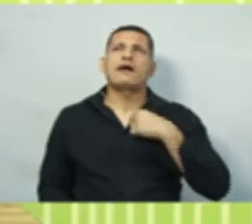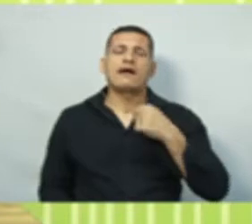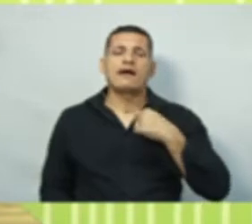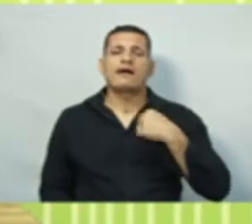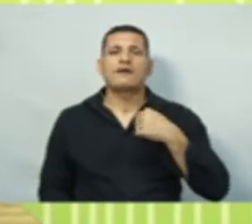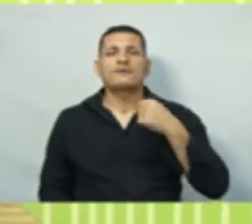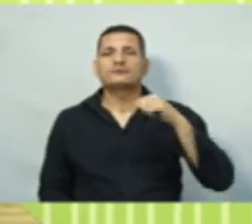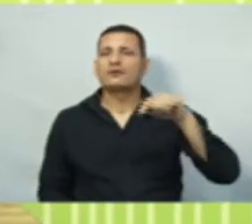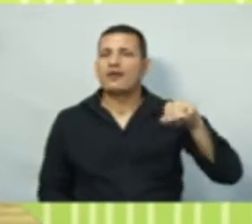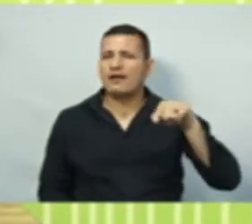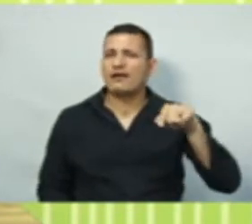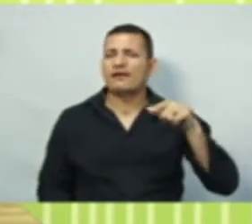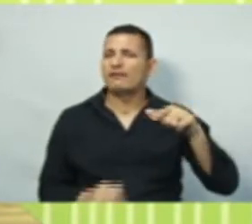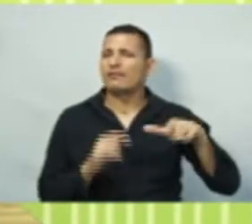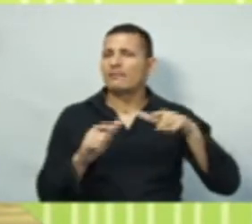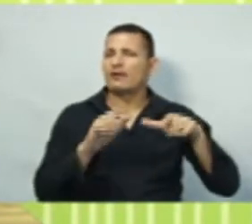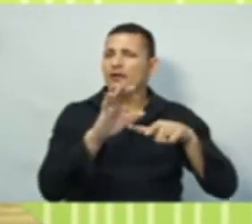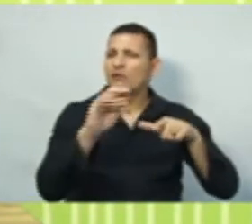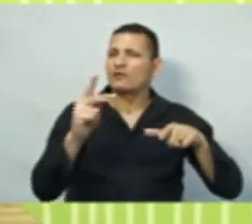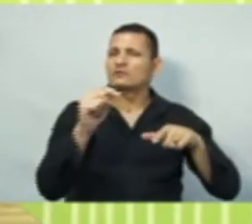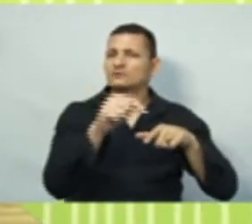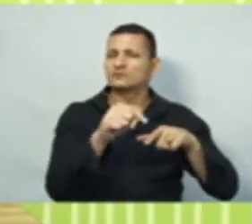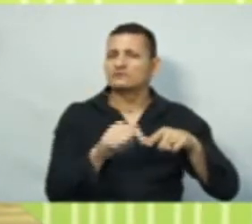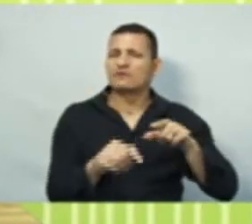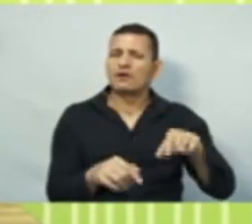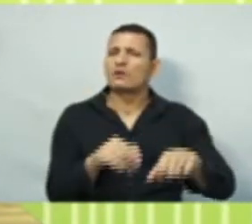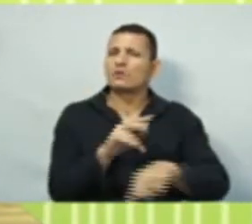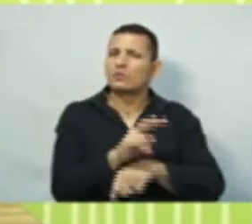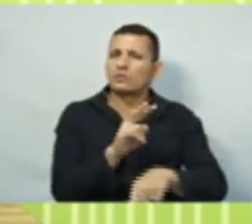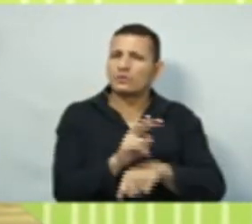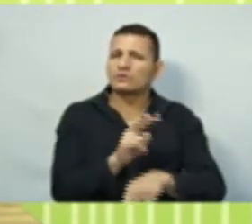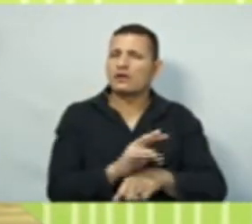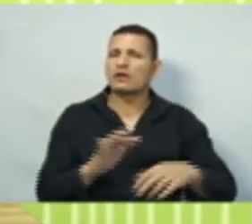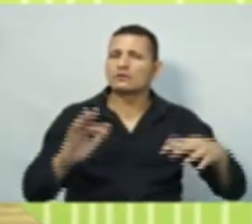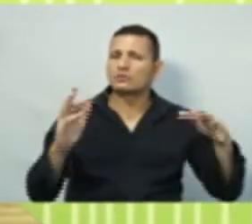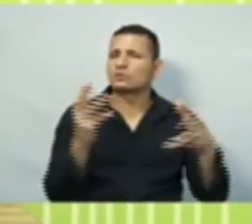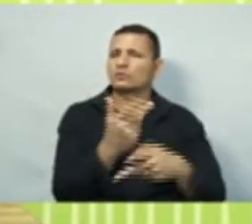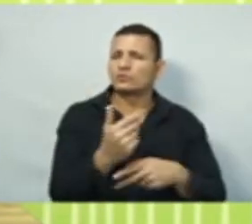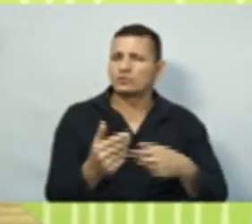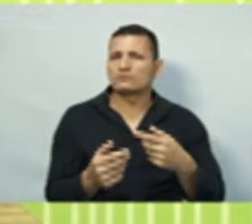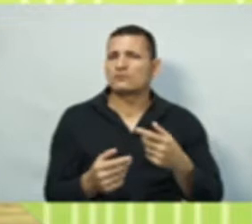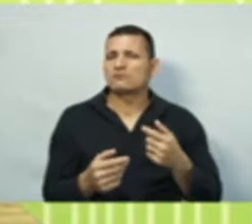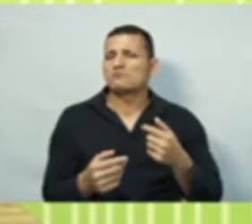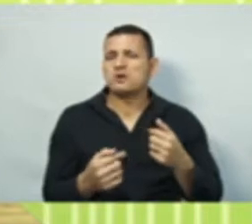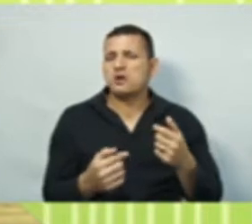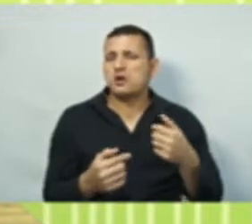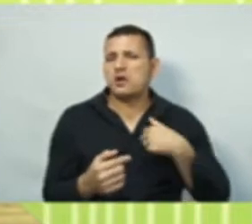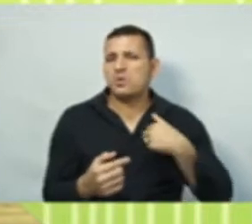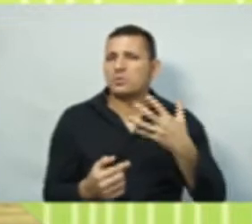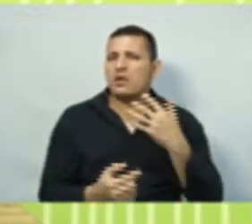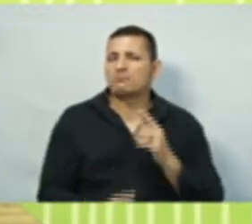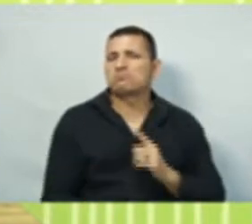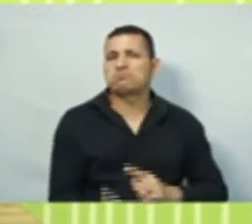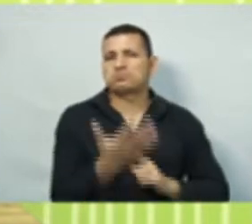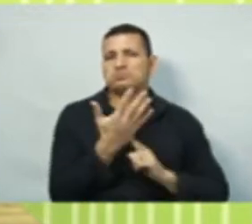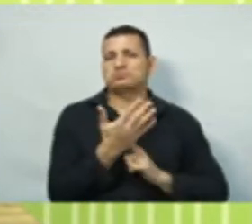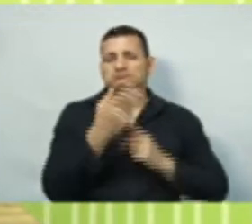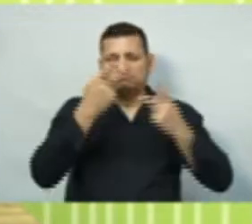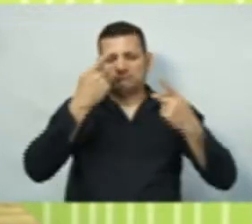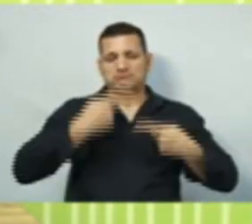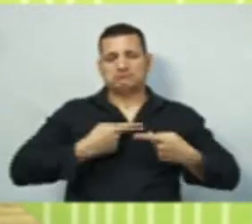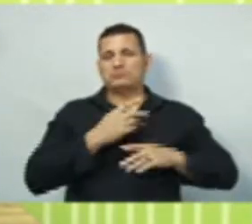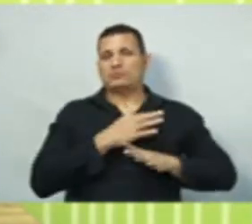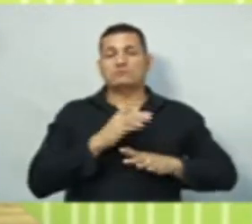parte da cooperativa, que cuida de tudo da cooperativa, vou fazer algo em benefício para mim. Não, comum é